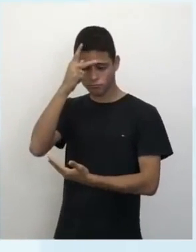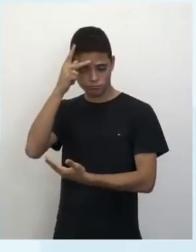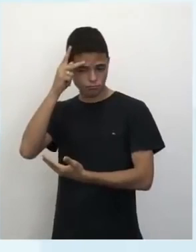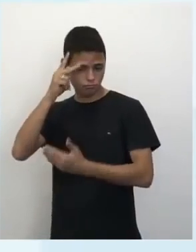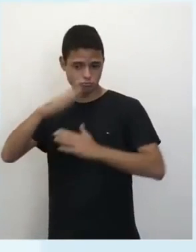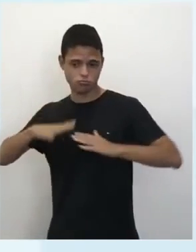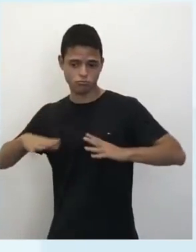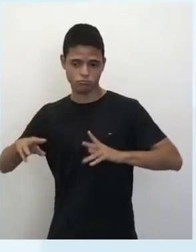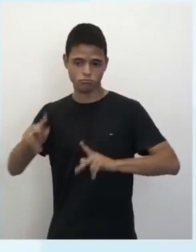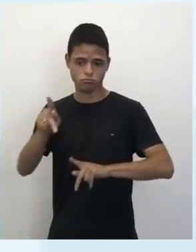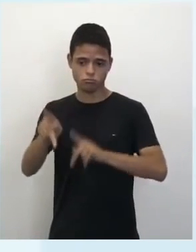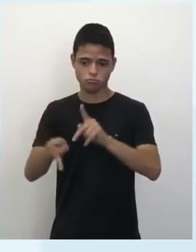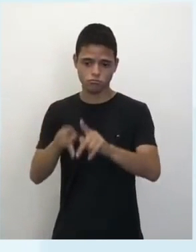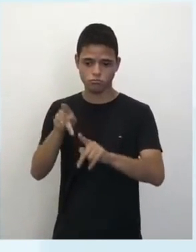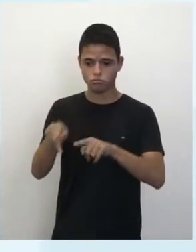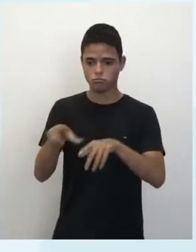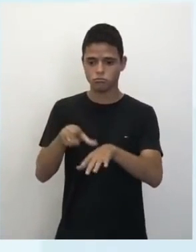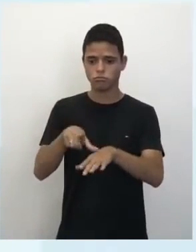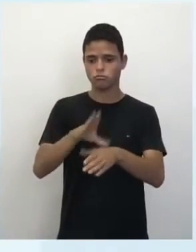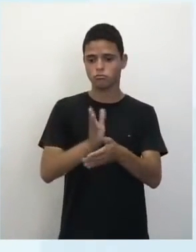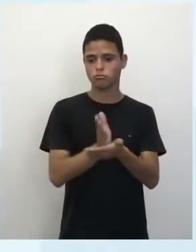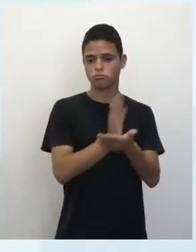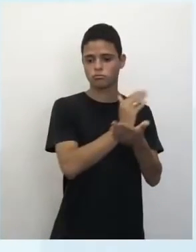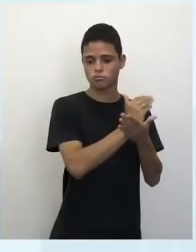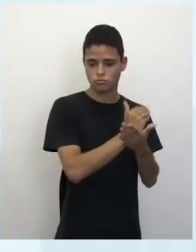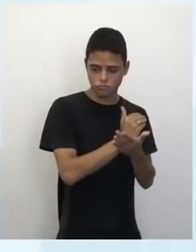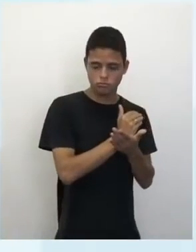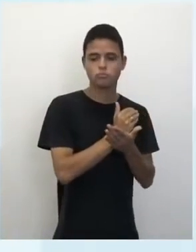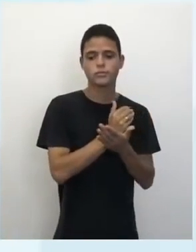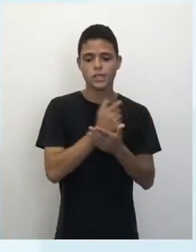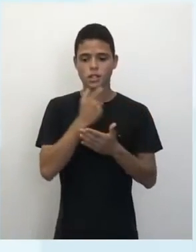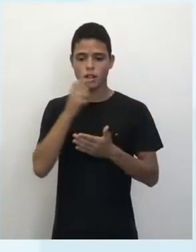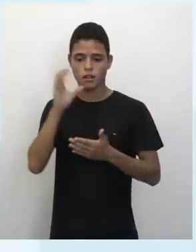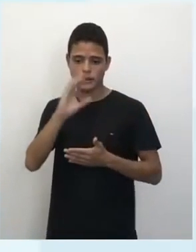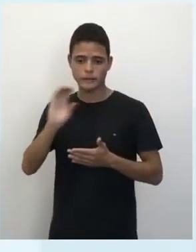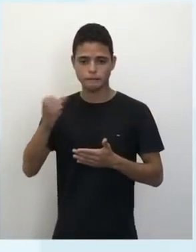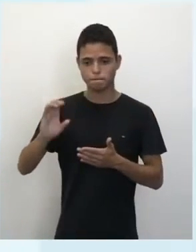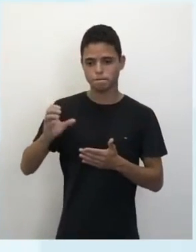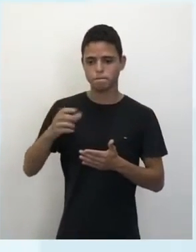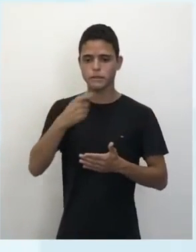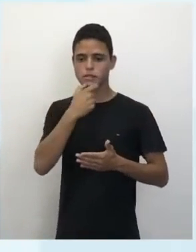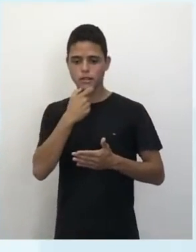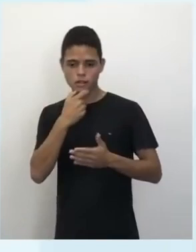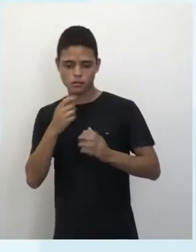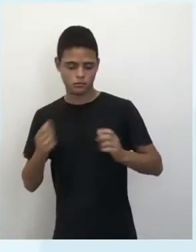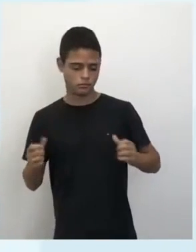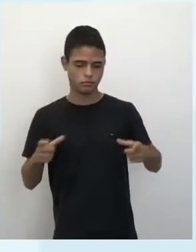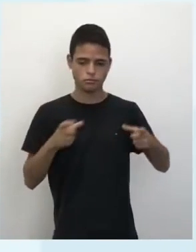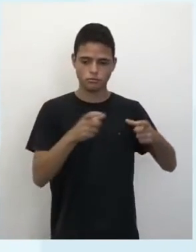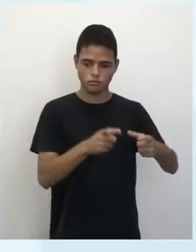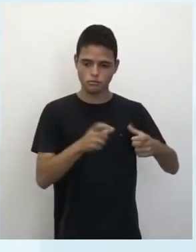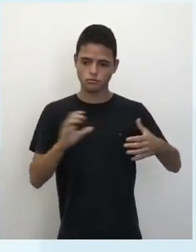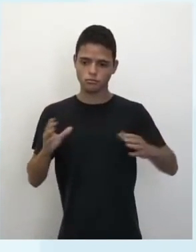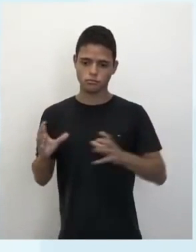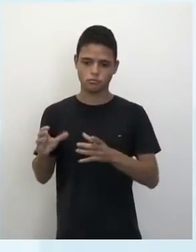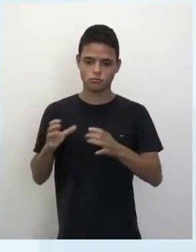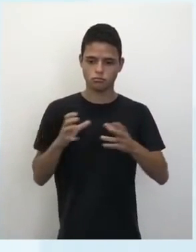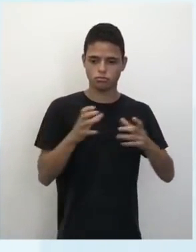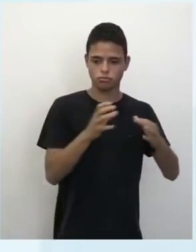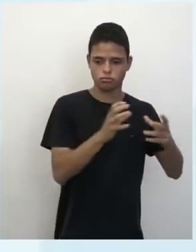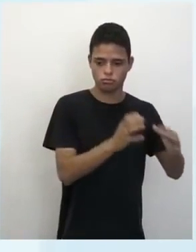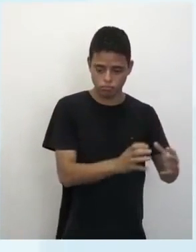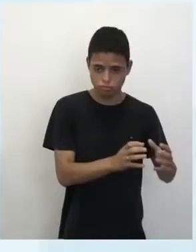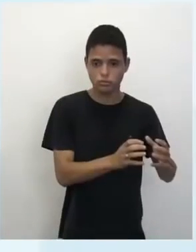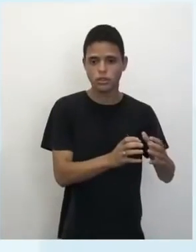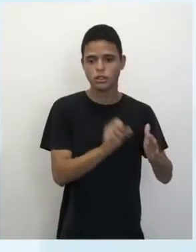pré-colombianas. A América abrigou inúmeras civilizações que foram desconhecidas dos europeus